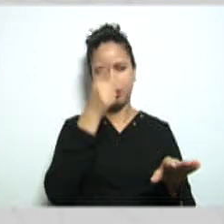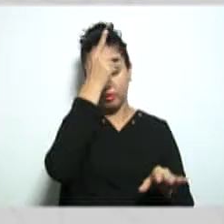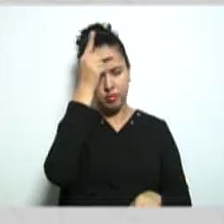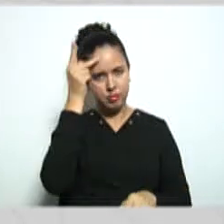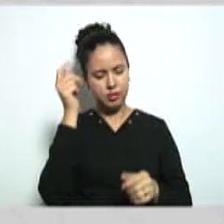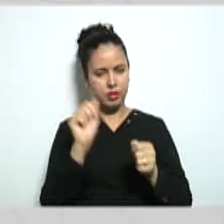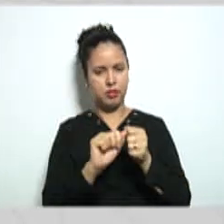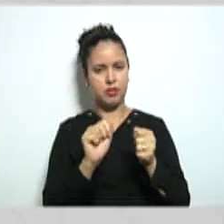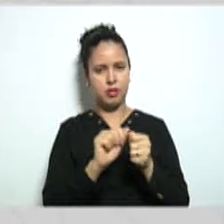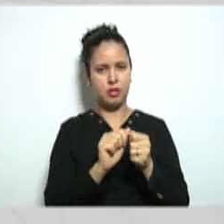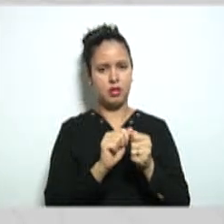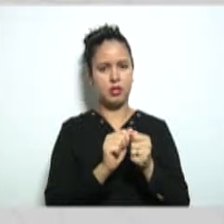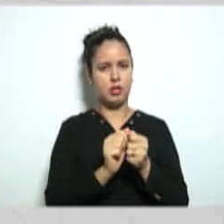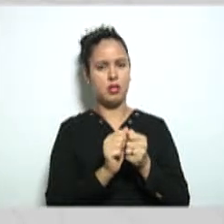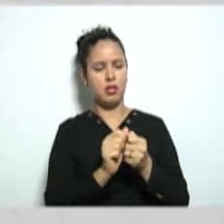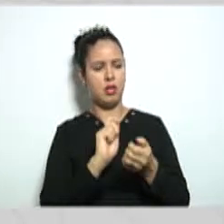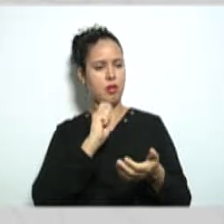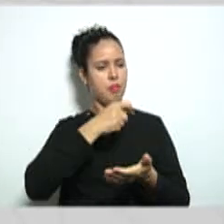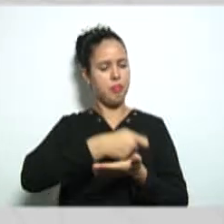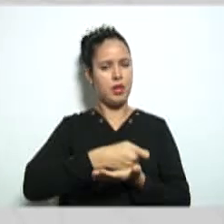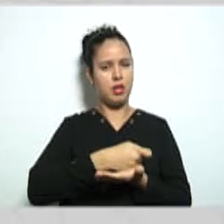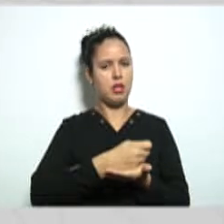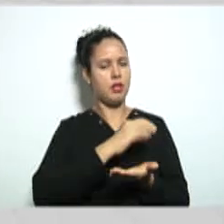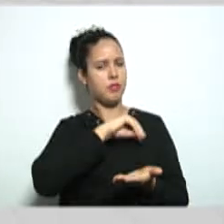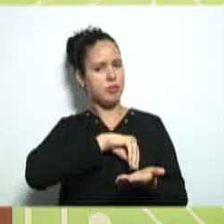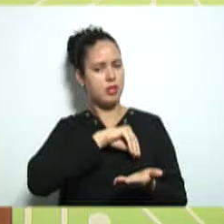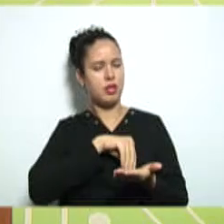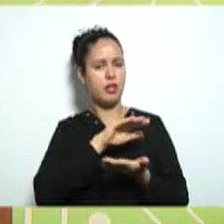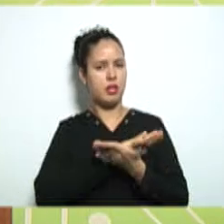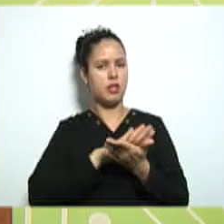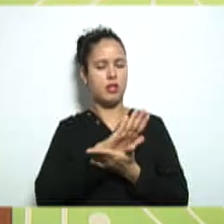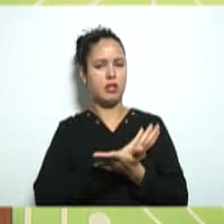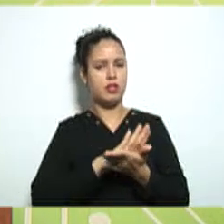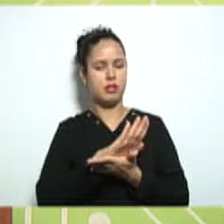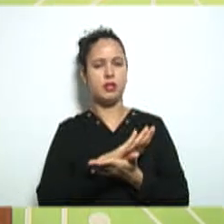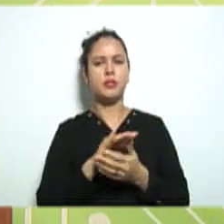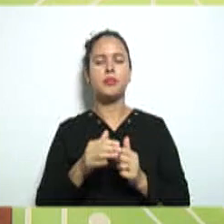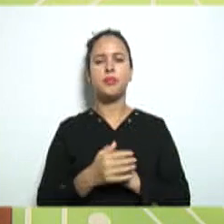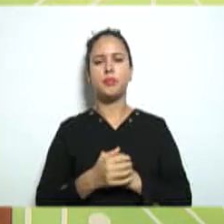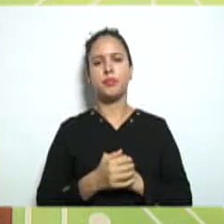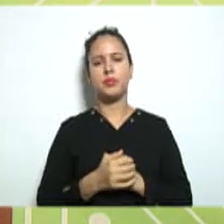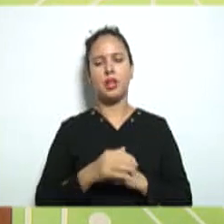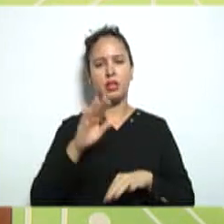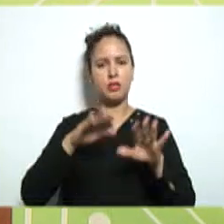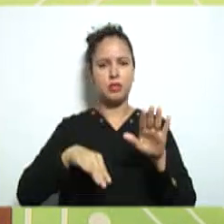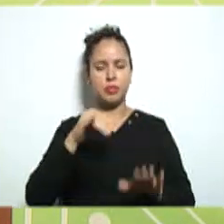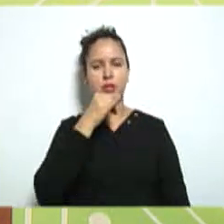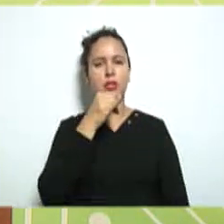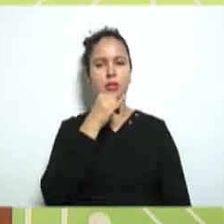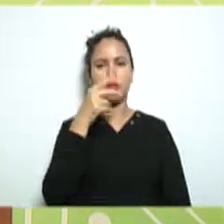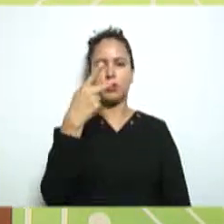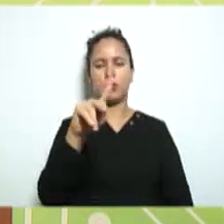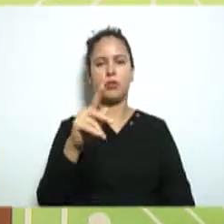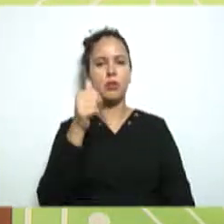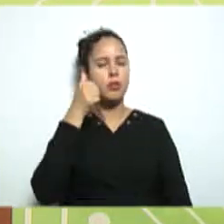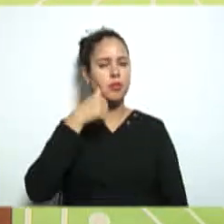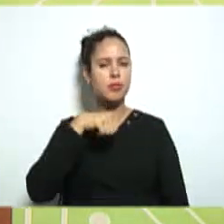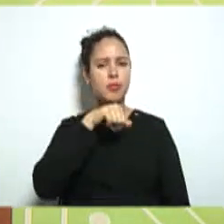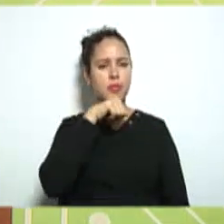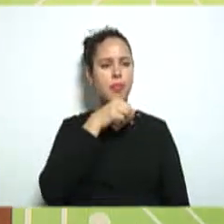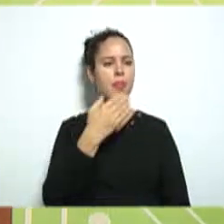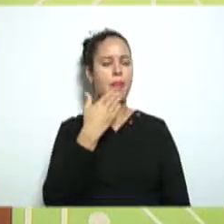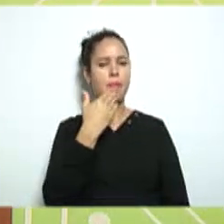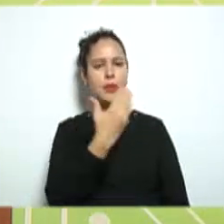realiza nada recebe. Então, é aquele trabalho lá que de repente a sua mãe pede para você fazer. Lava uma